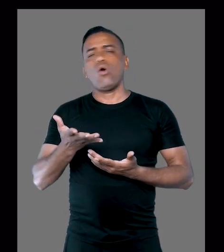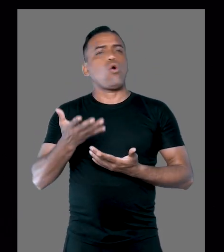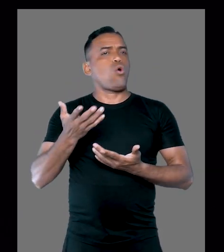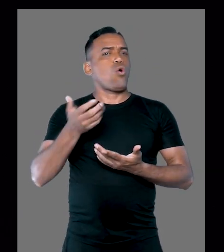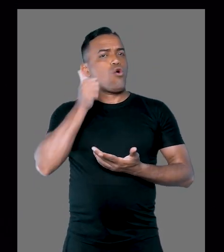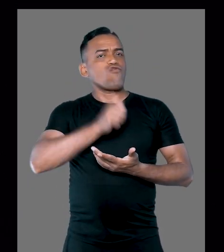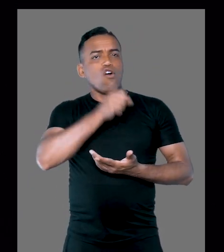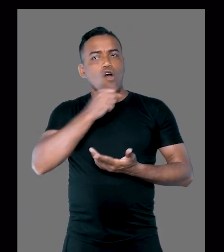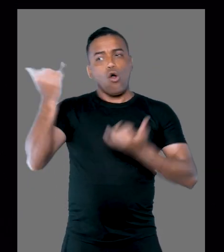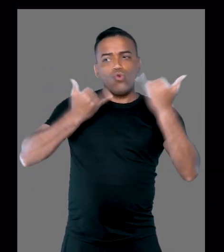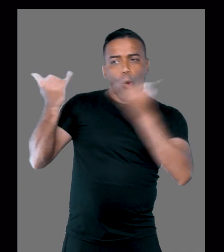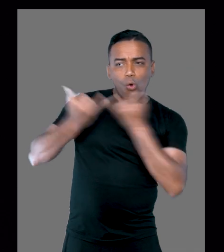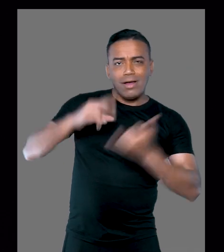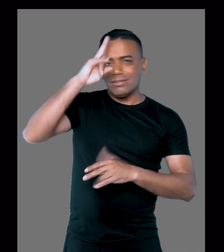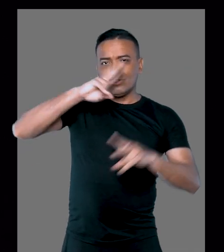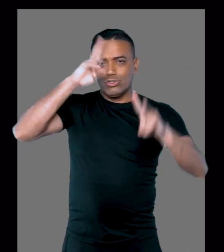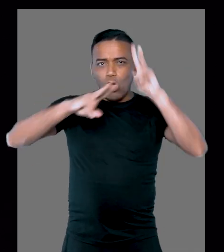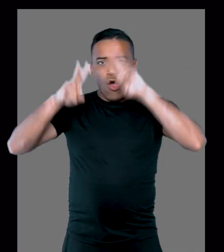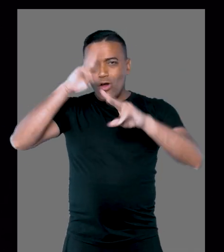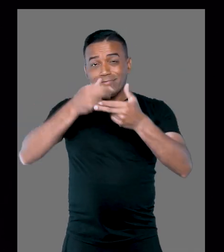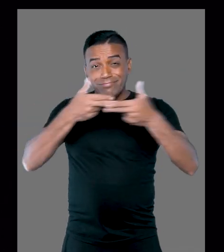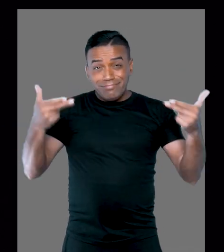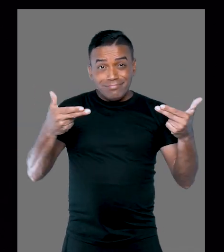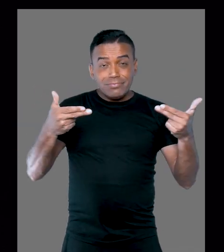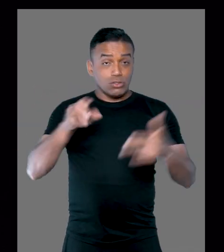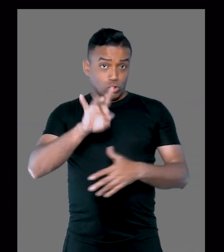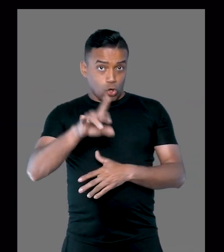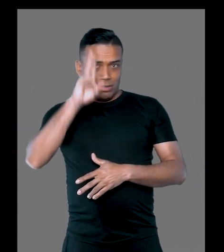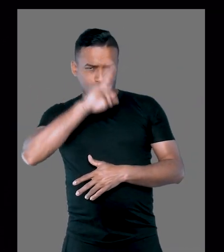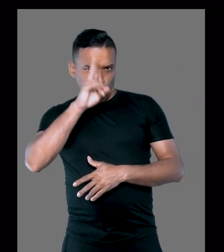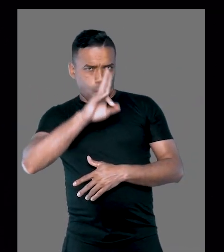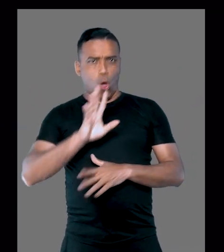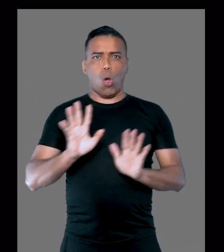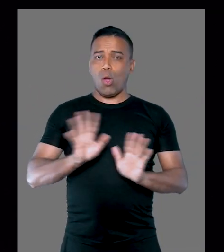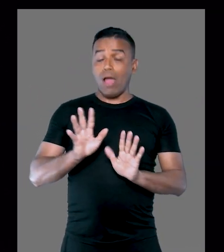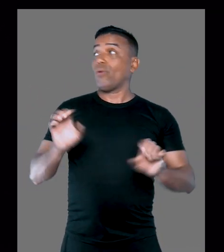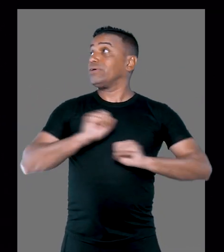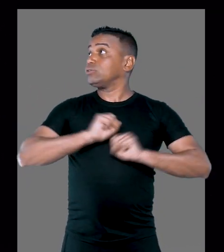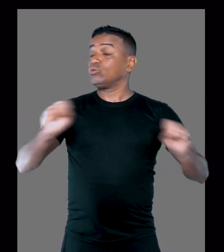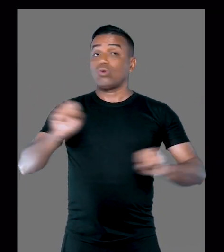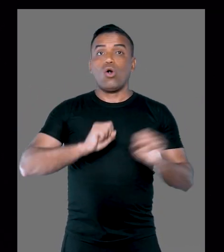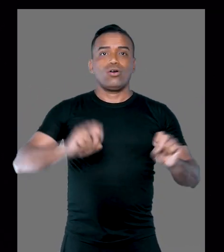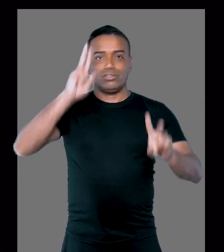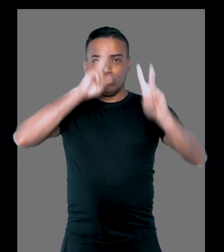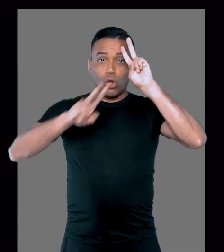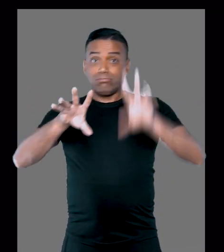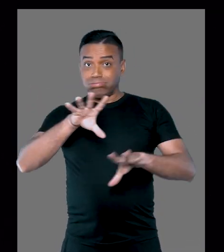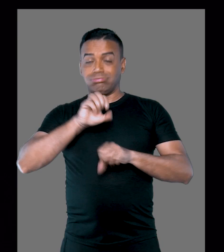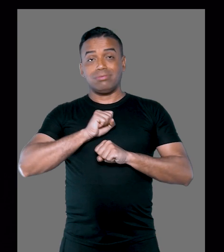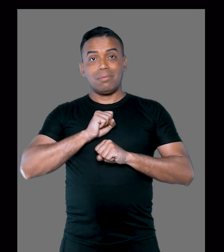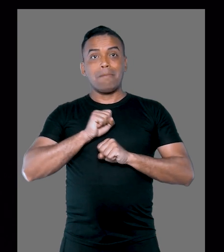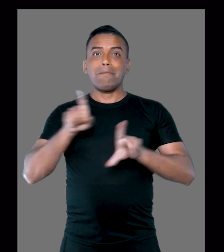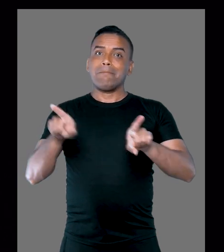avó, não só por serem histórias, porque eu naturalmente gosto de ouvir histórias, mas por serem histórias